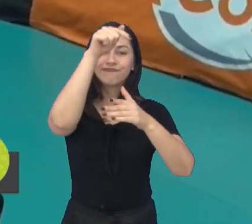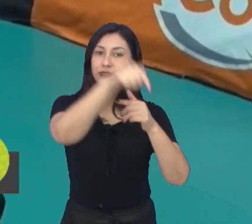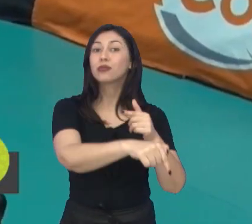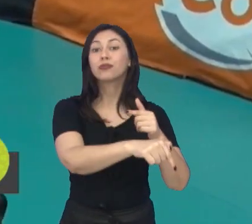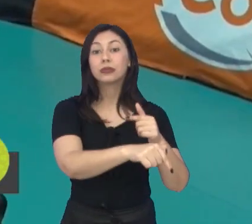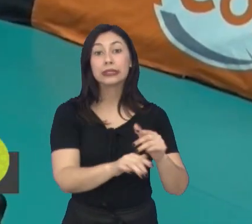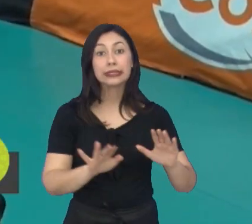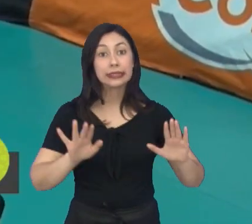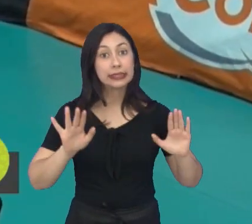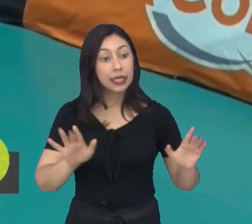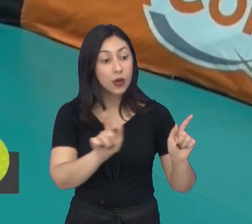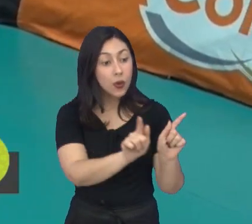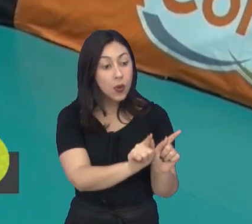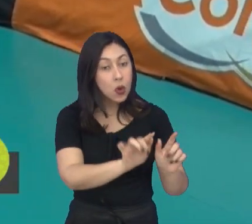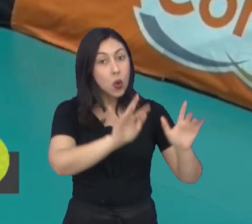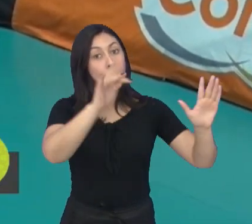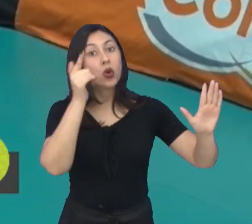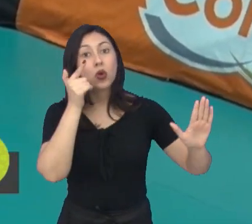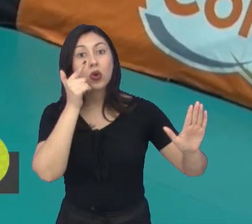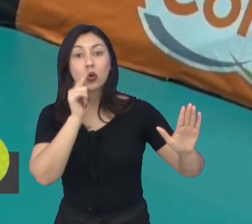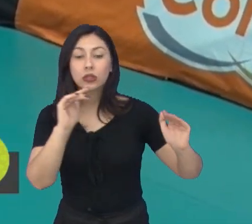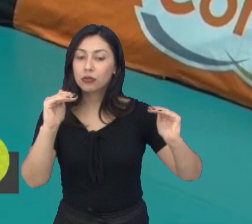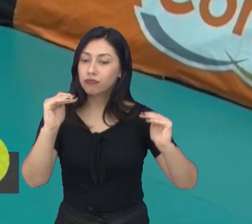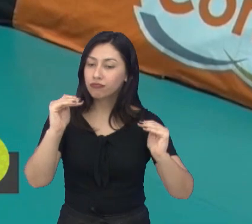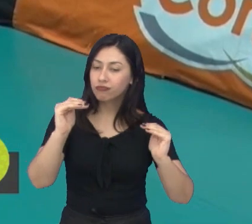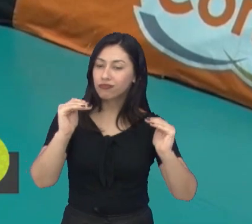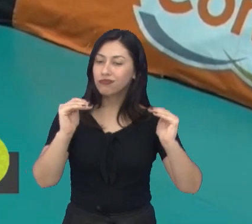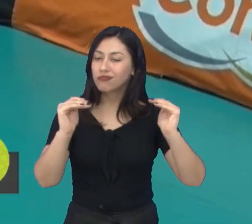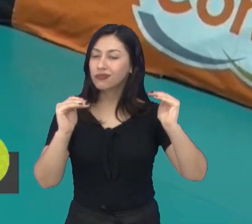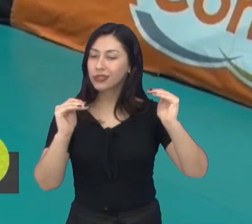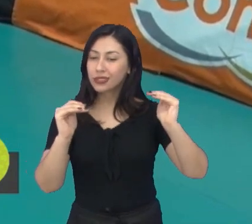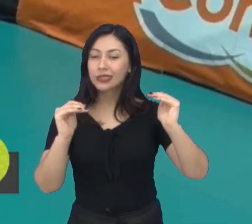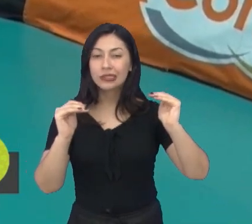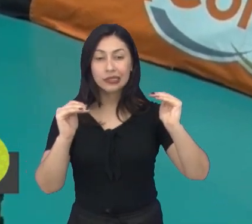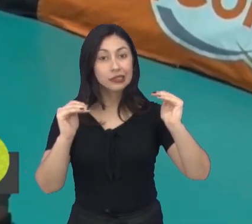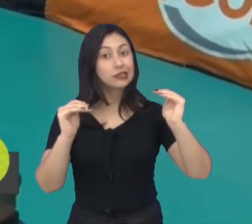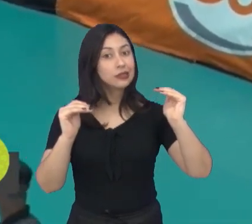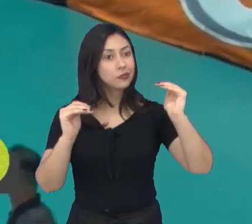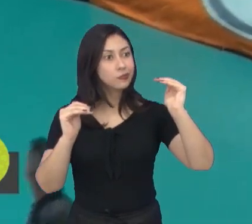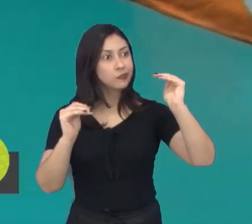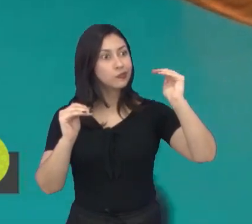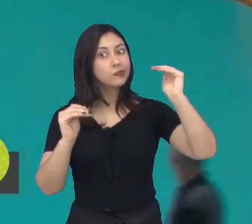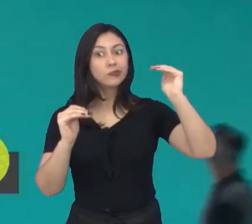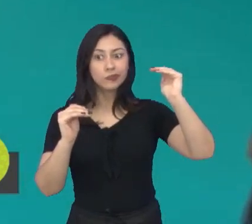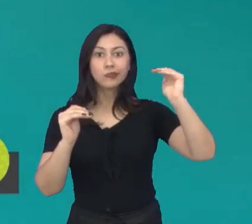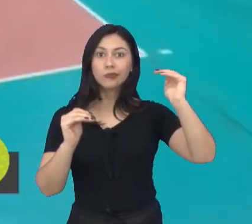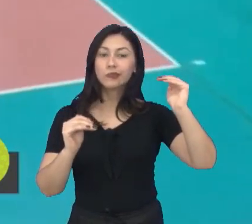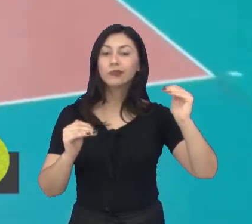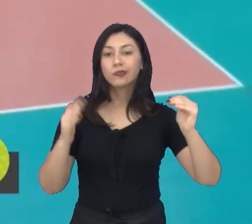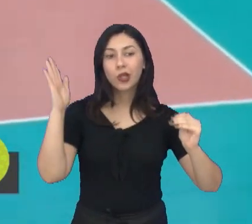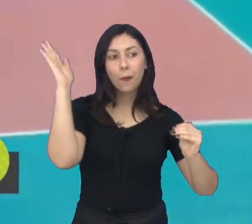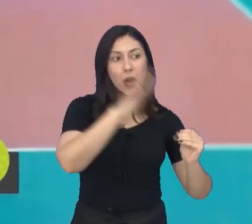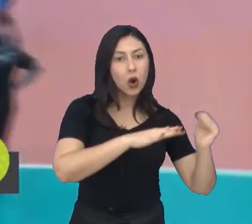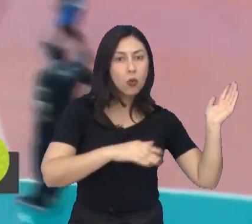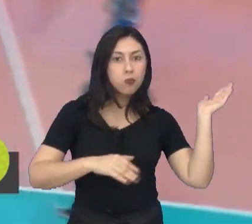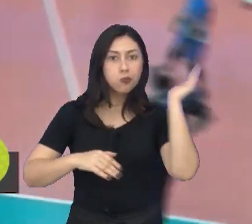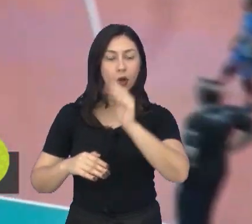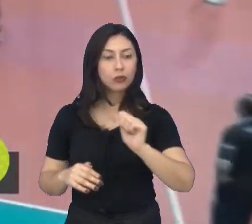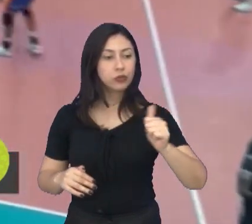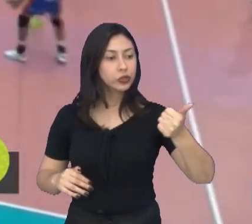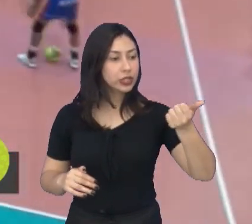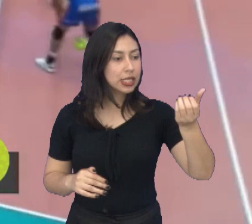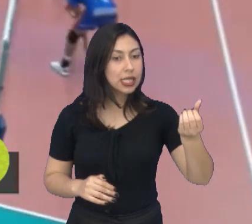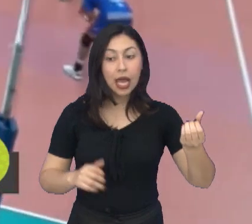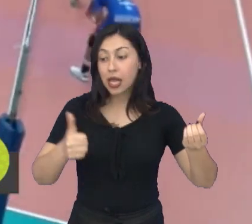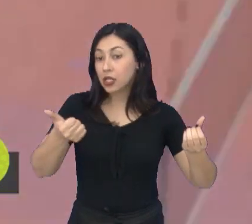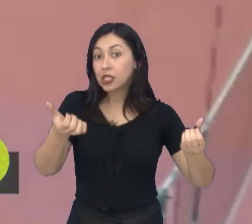daí, o Guarulhos conseguiu tirar a pequena vantagem joseense e foi levando o jogo com troca de pontos até 16-16,